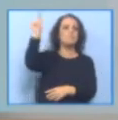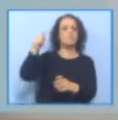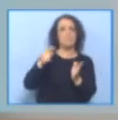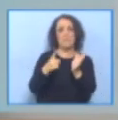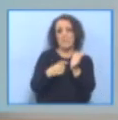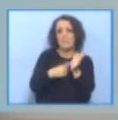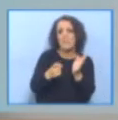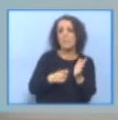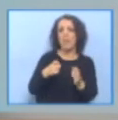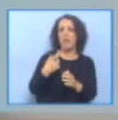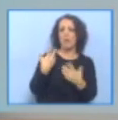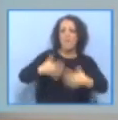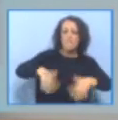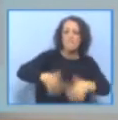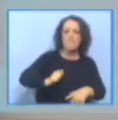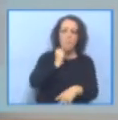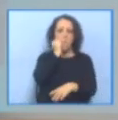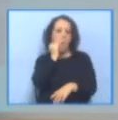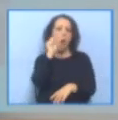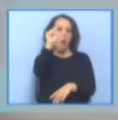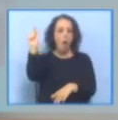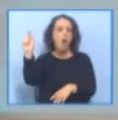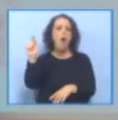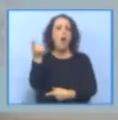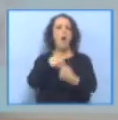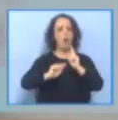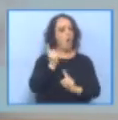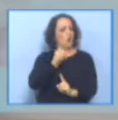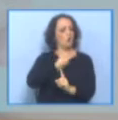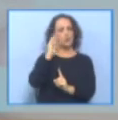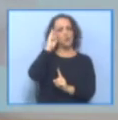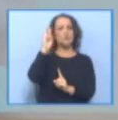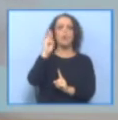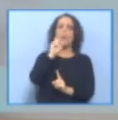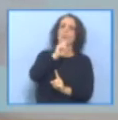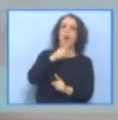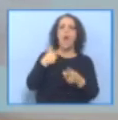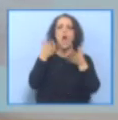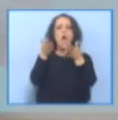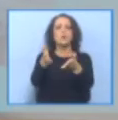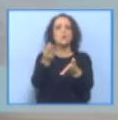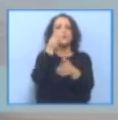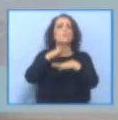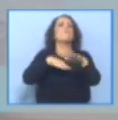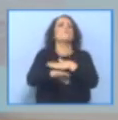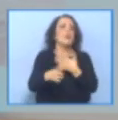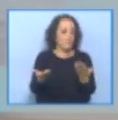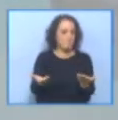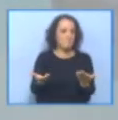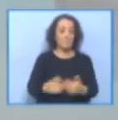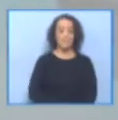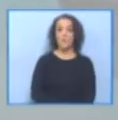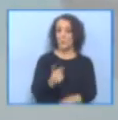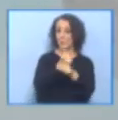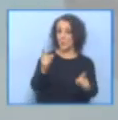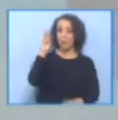pelos quais eles passam e o que é que nós, escuteiros, podemos fazer também para ajudar estas realidades. Até porque a